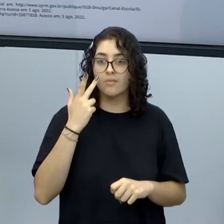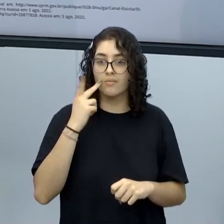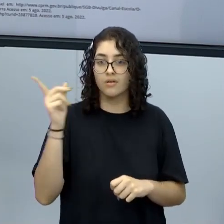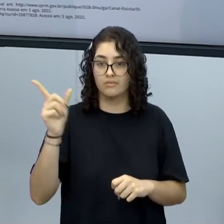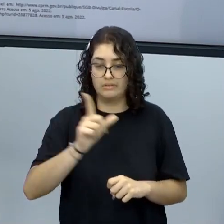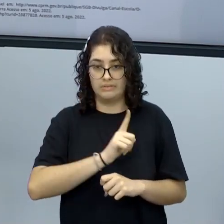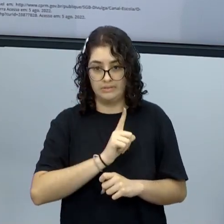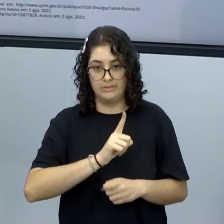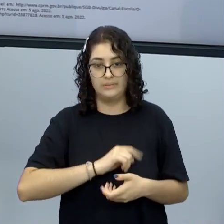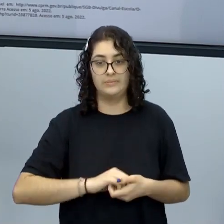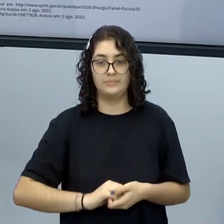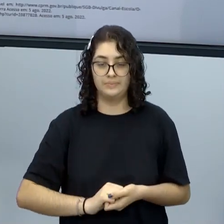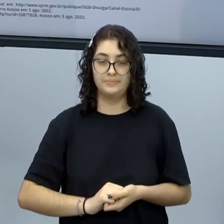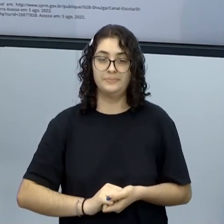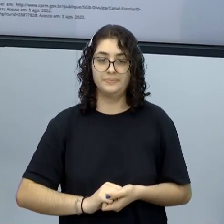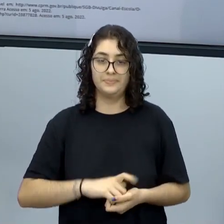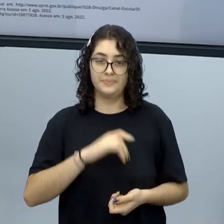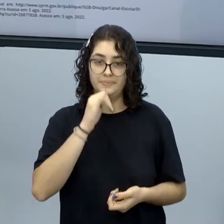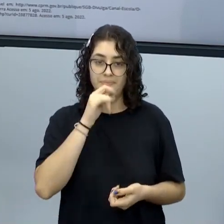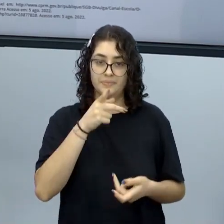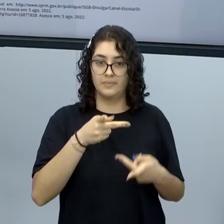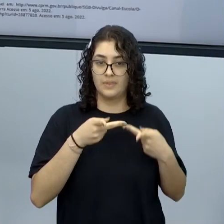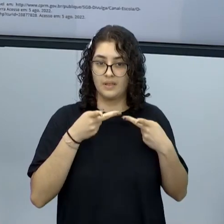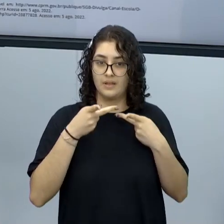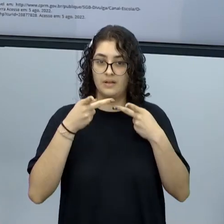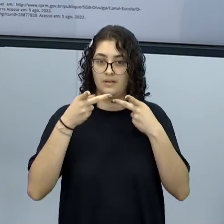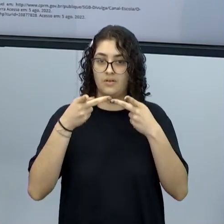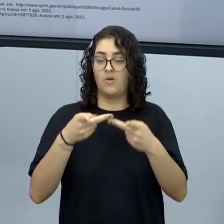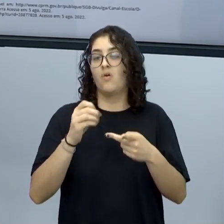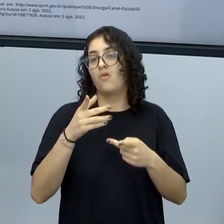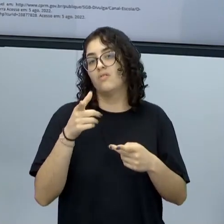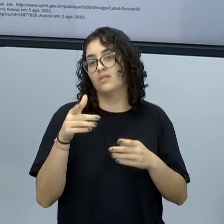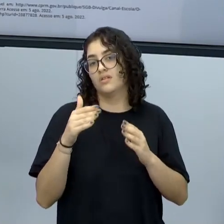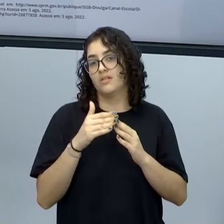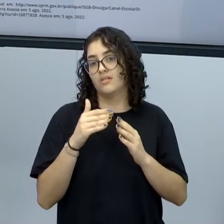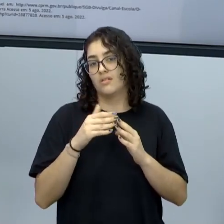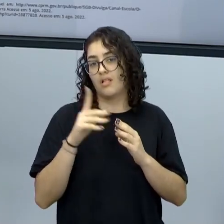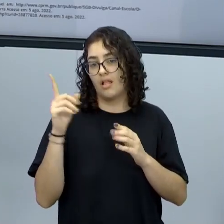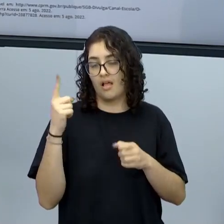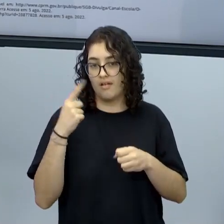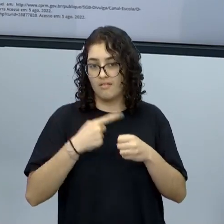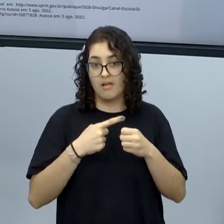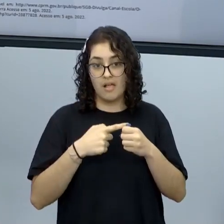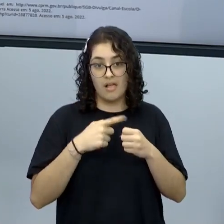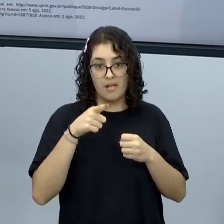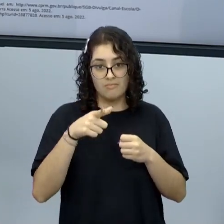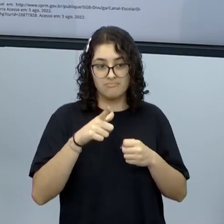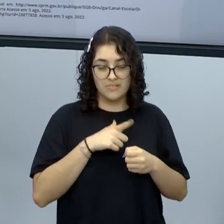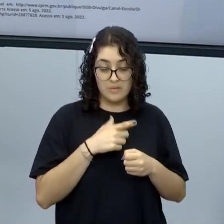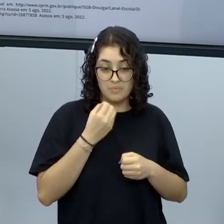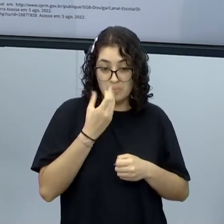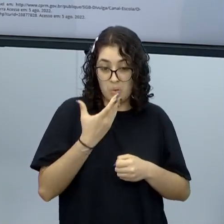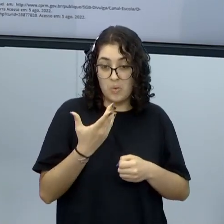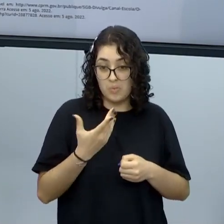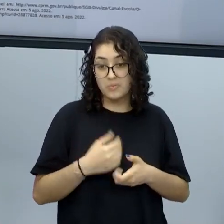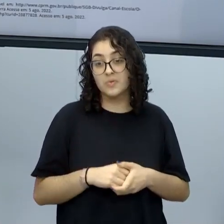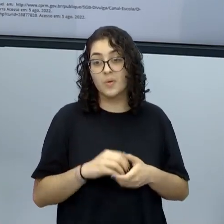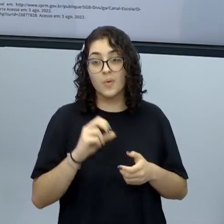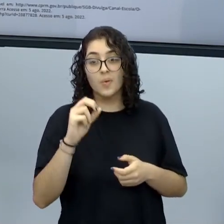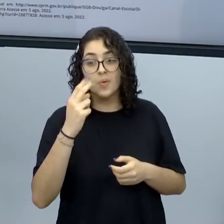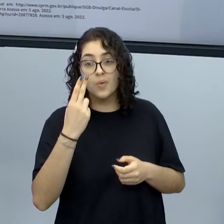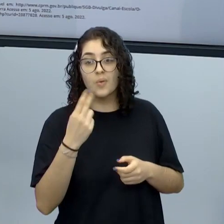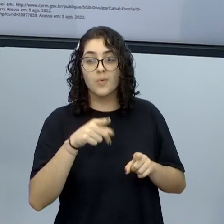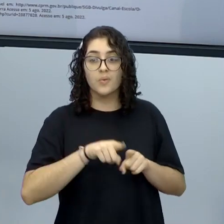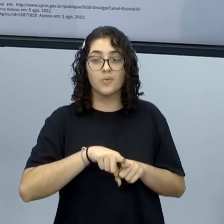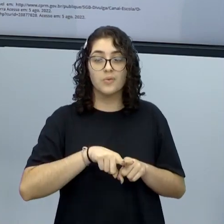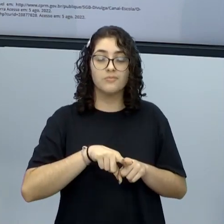de ravinas. Então, da próxima vez que você for, às vezes se você mora no interior, você tem esse privilégio maravilhoso de morar no interior, ou se você estiver aí